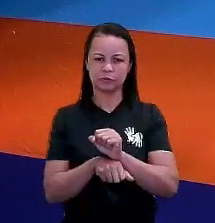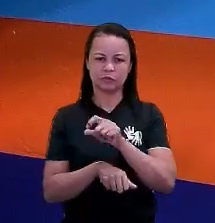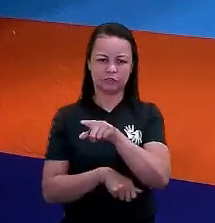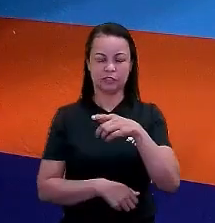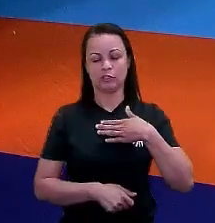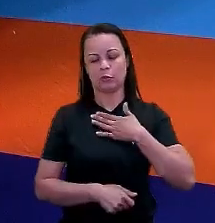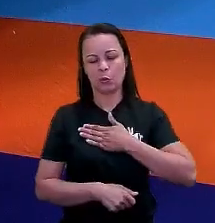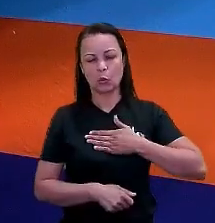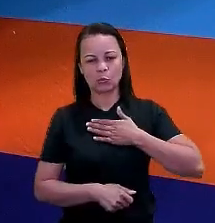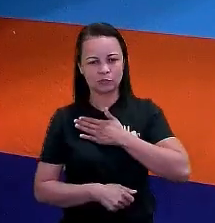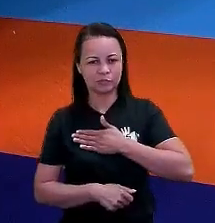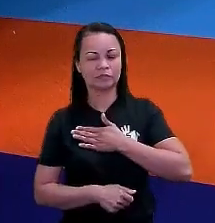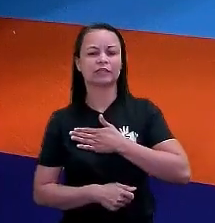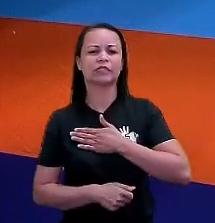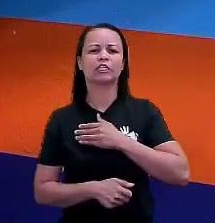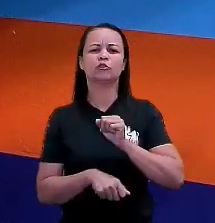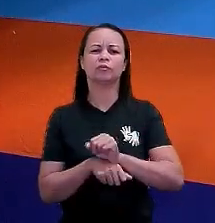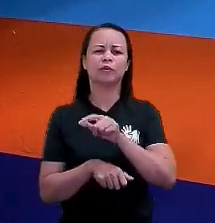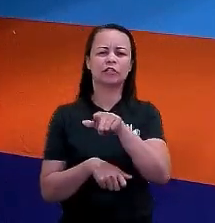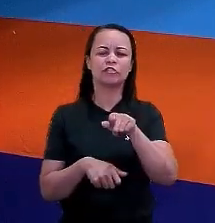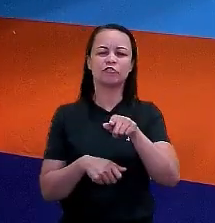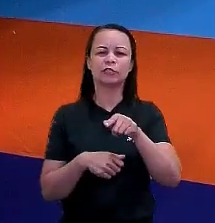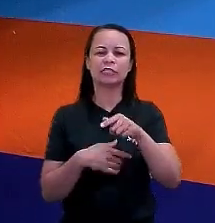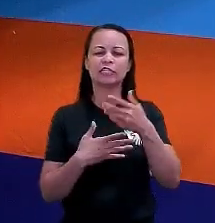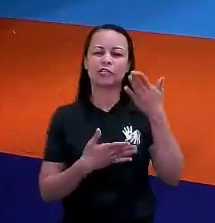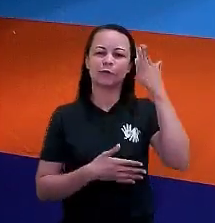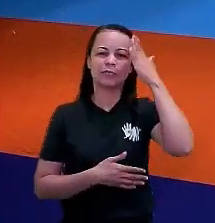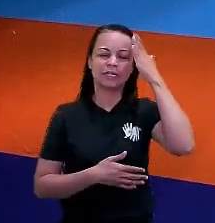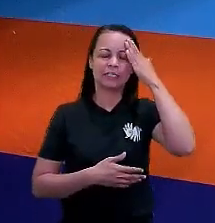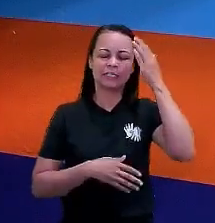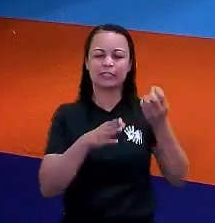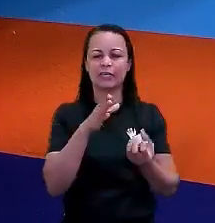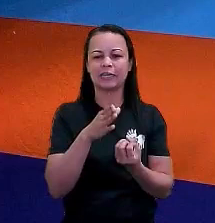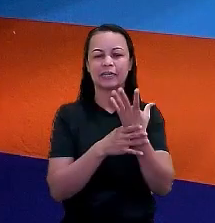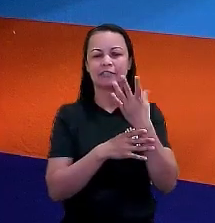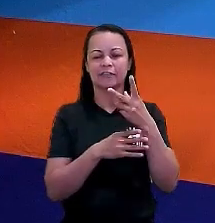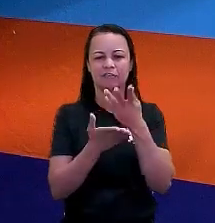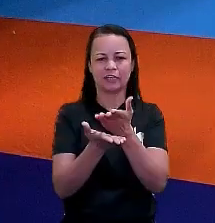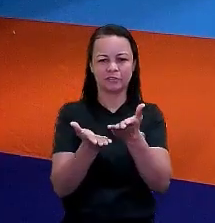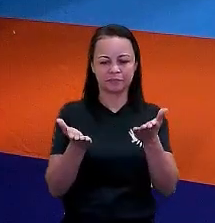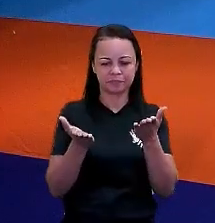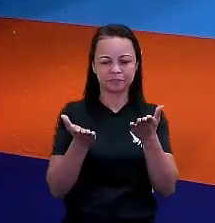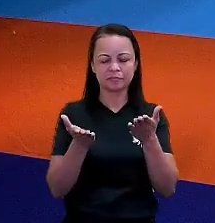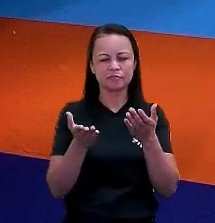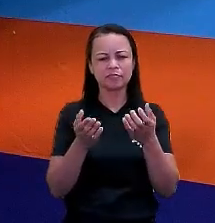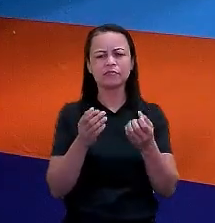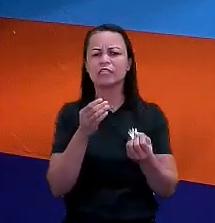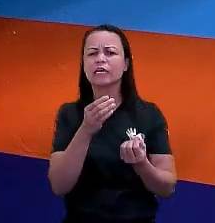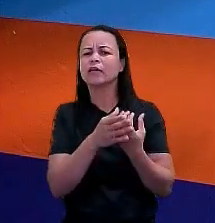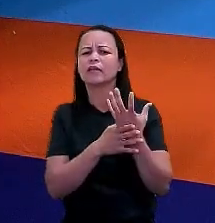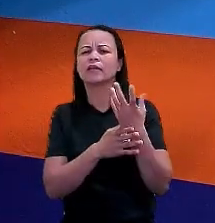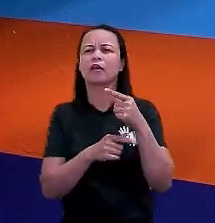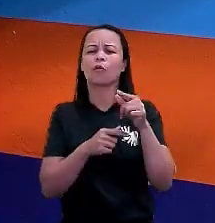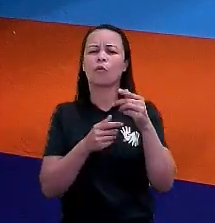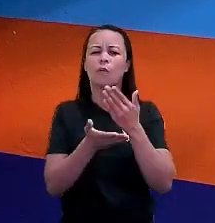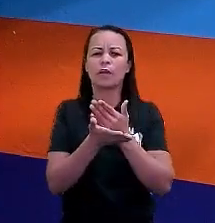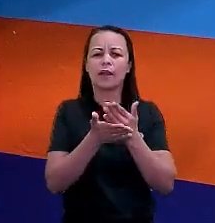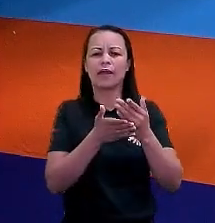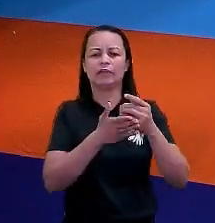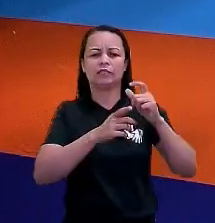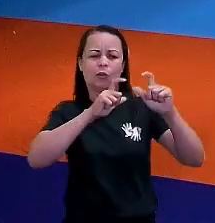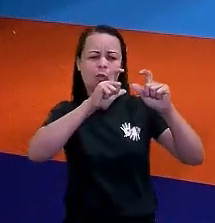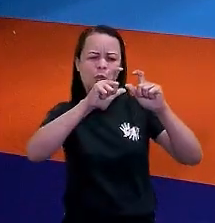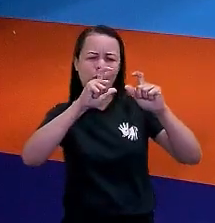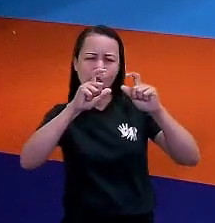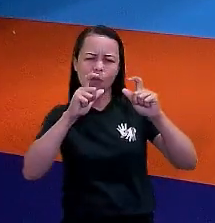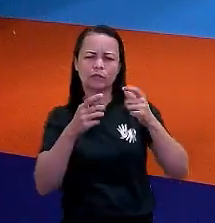gostado, espero que vocês deixem aí fluir bastante a criatividade de vocês. Construa, começa com um quadradinho,